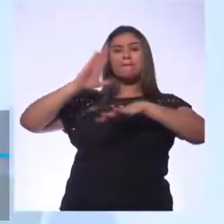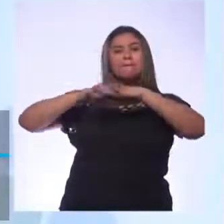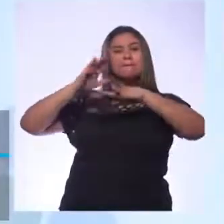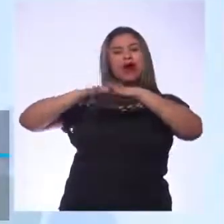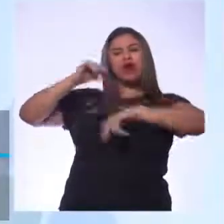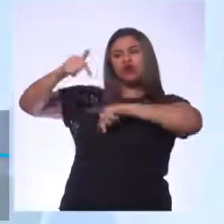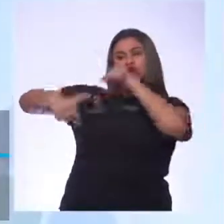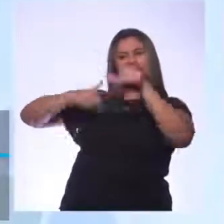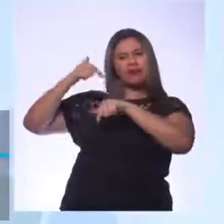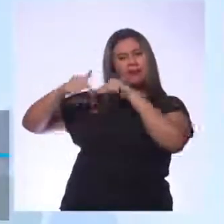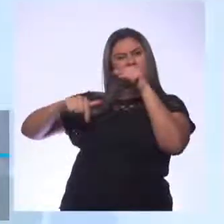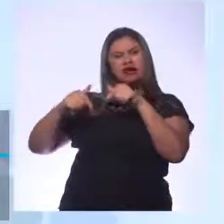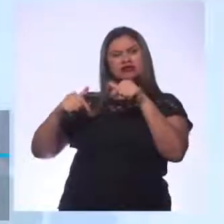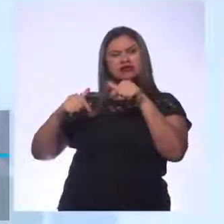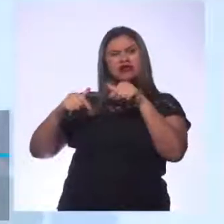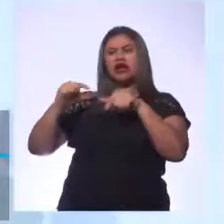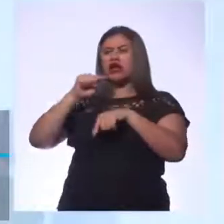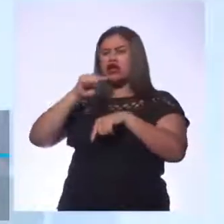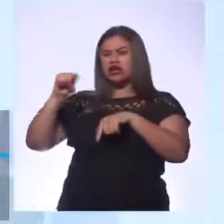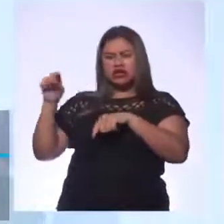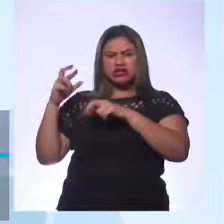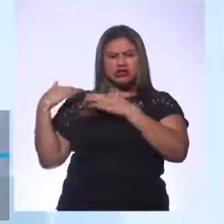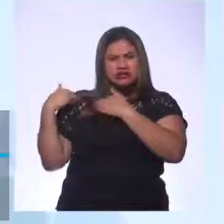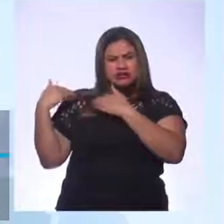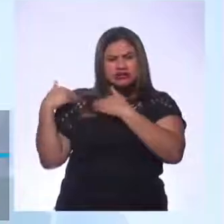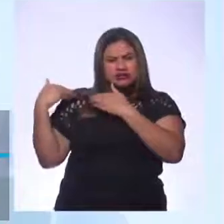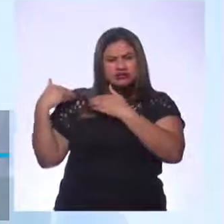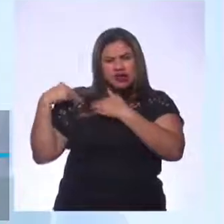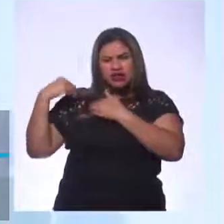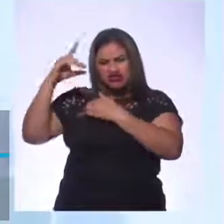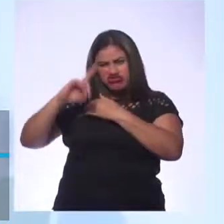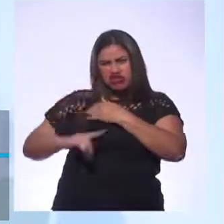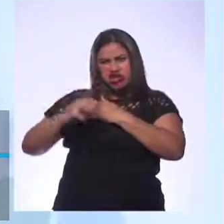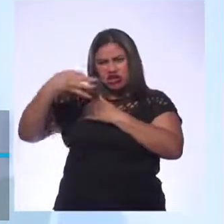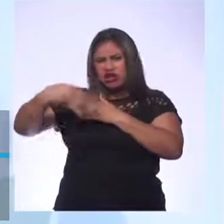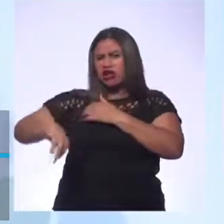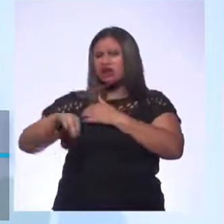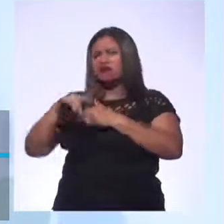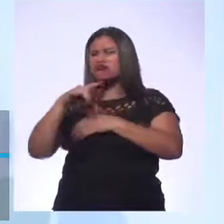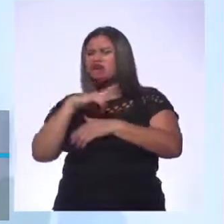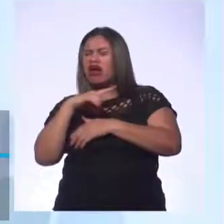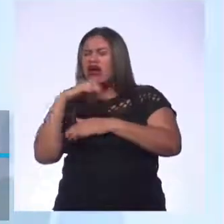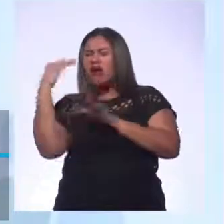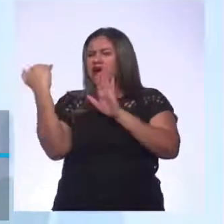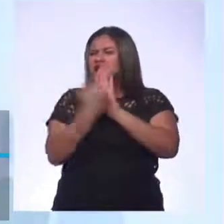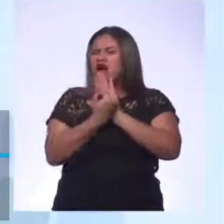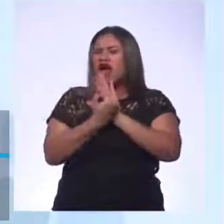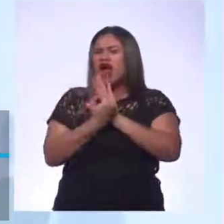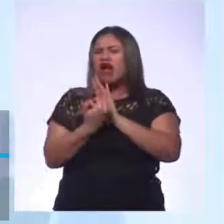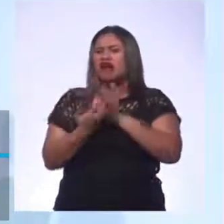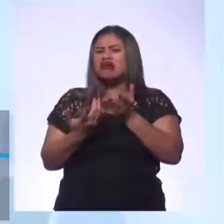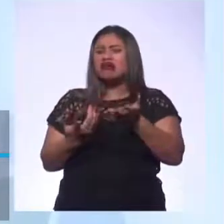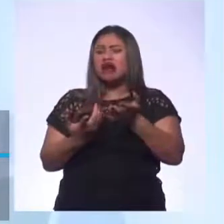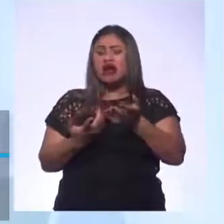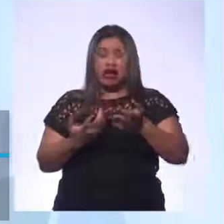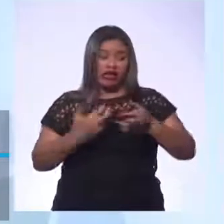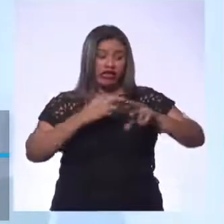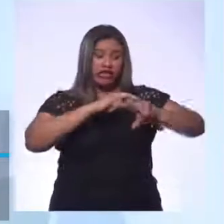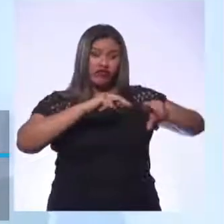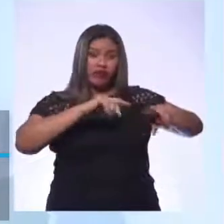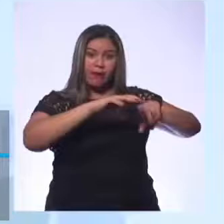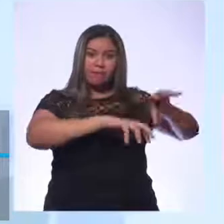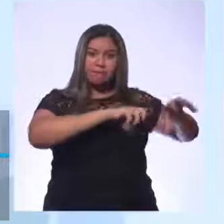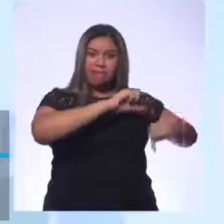celular, será que os trabalhadores são respeitados em seus direitos? Né? Será que o recurso mineral que está